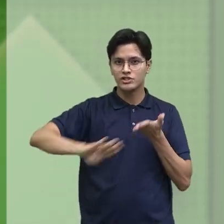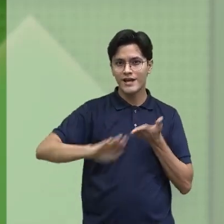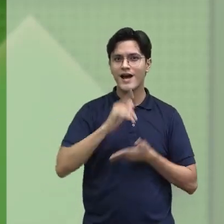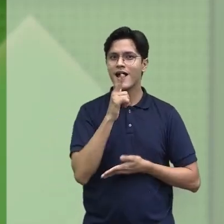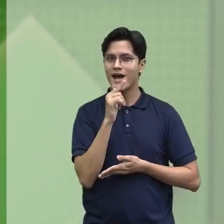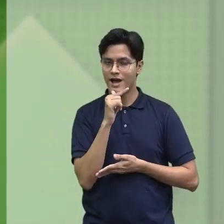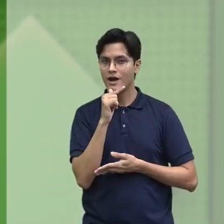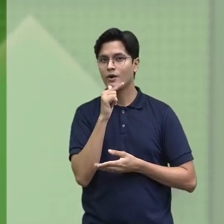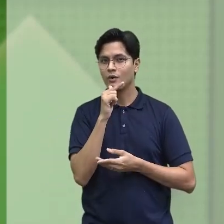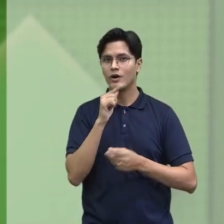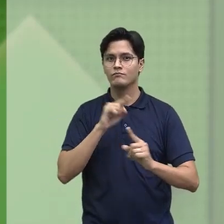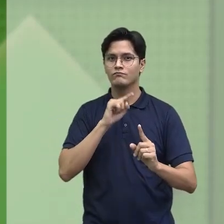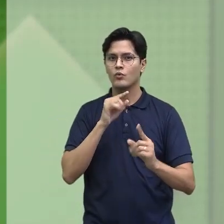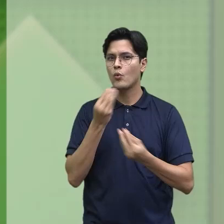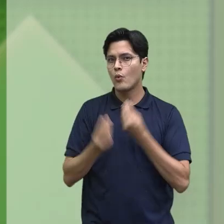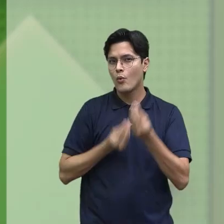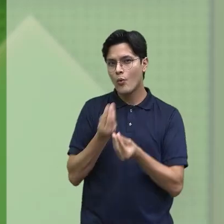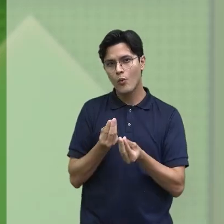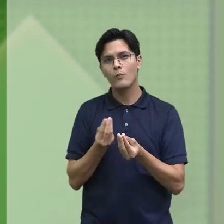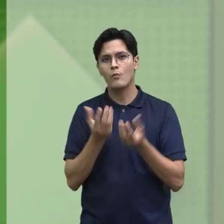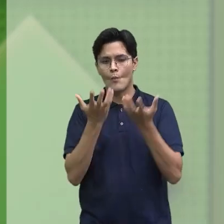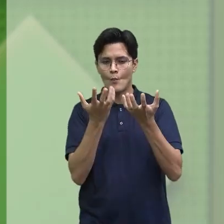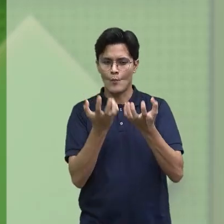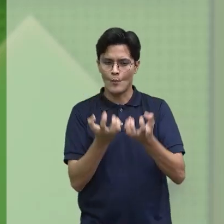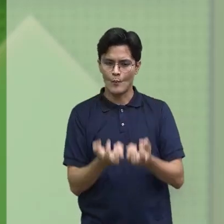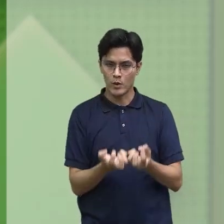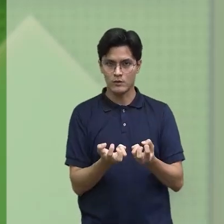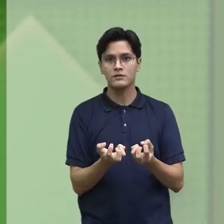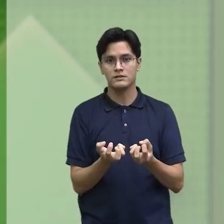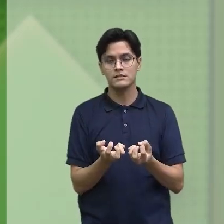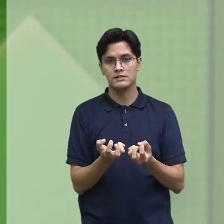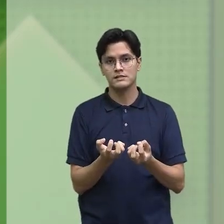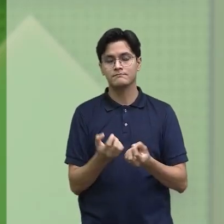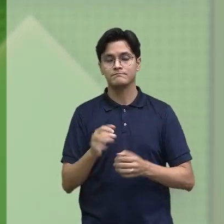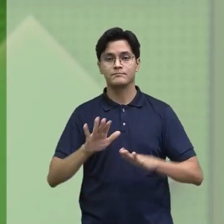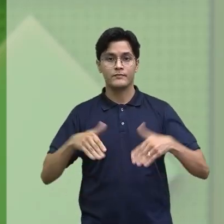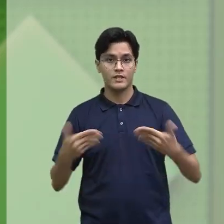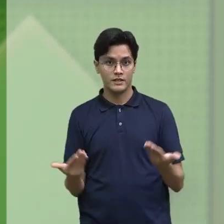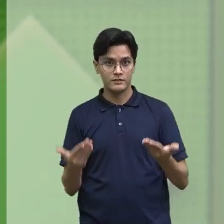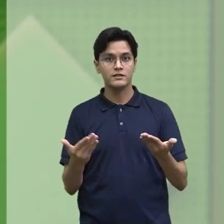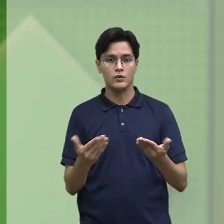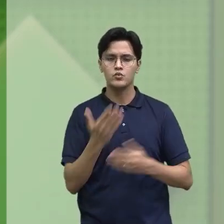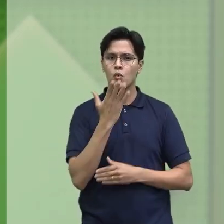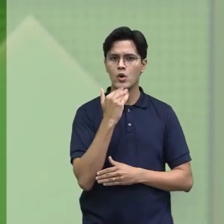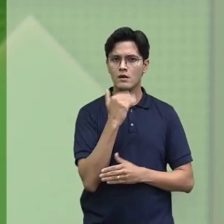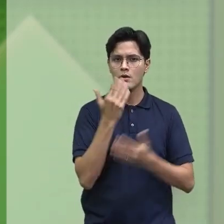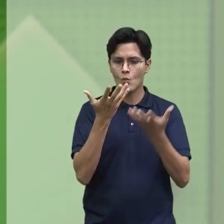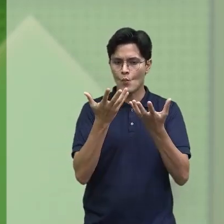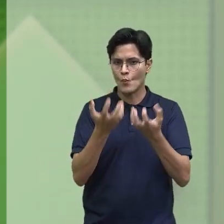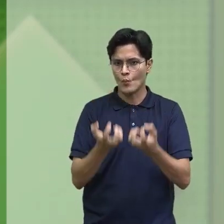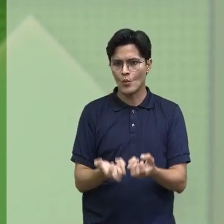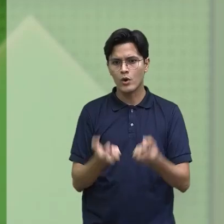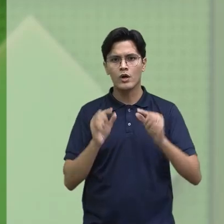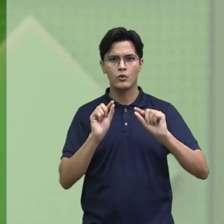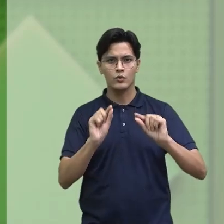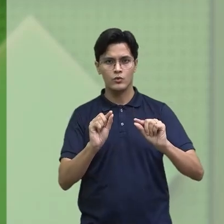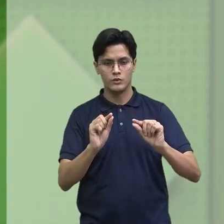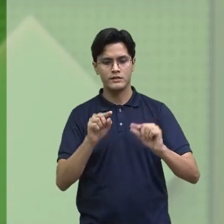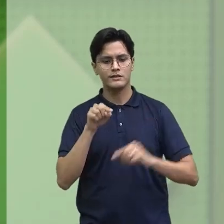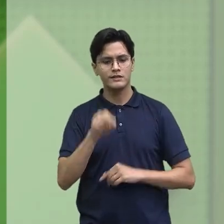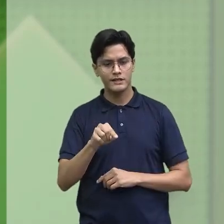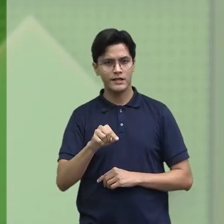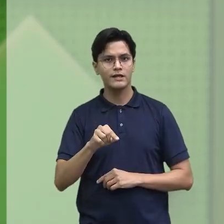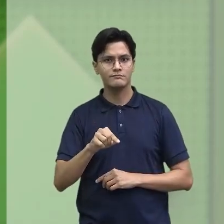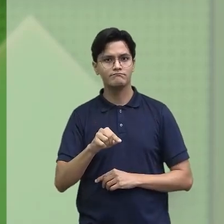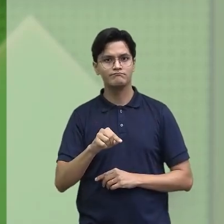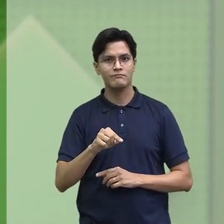desidratar esses alimentos, tá? E aí esses alimentos desidratados, eles ficam ali, né, menos suscetíveis